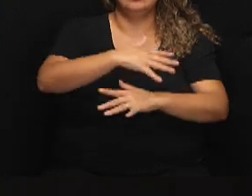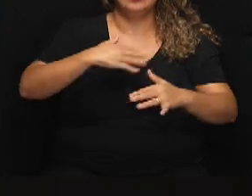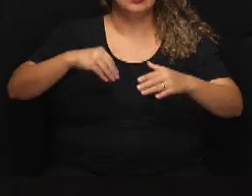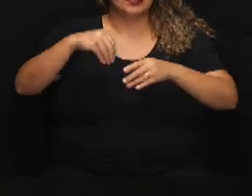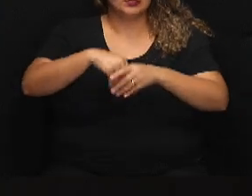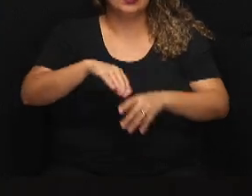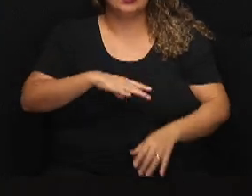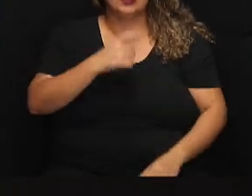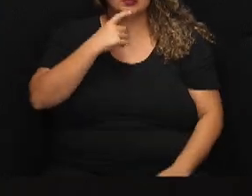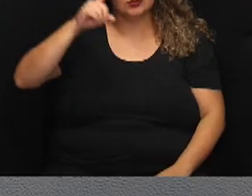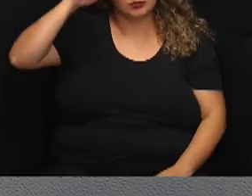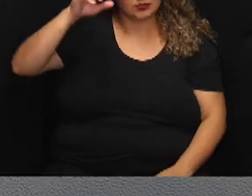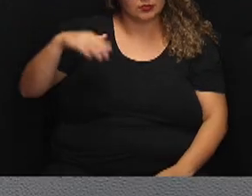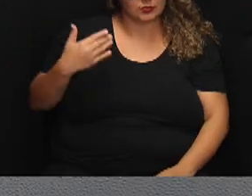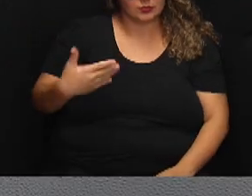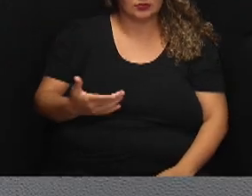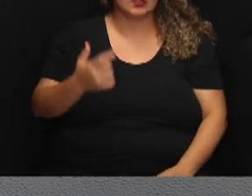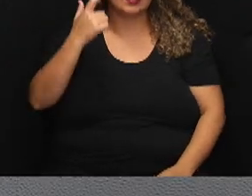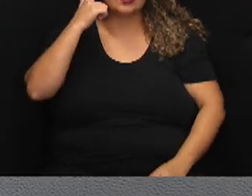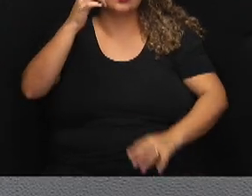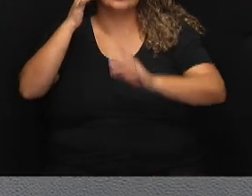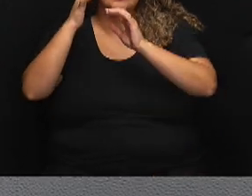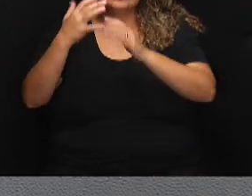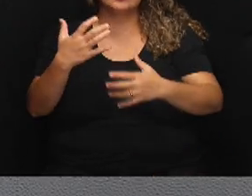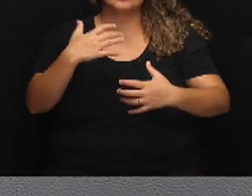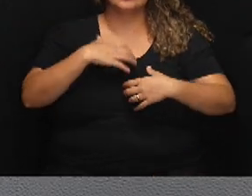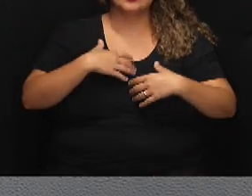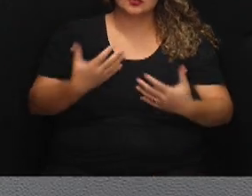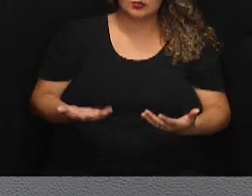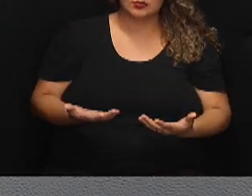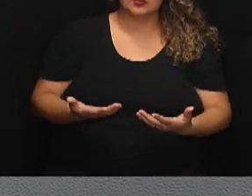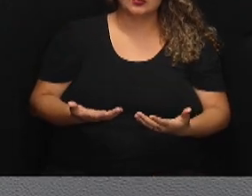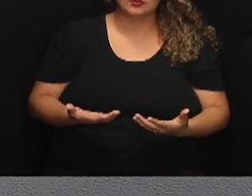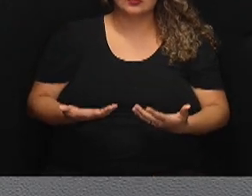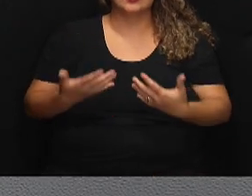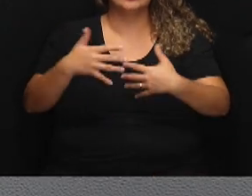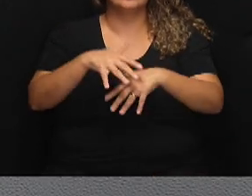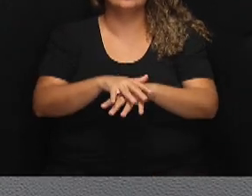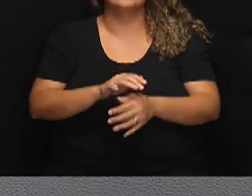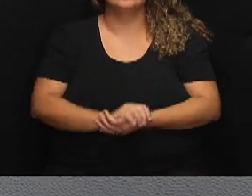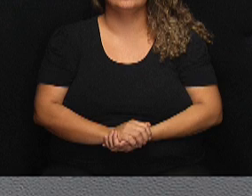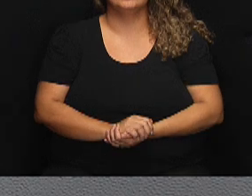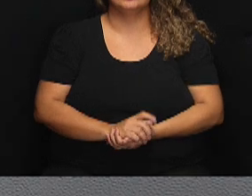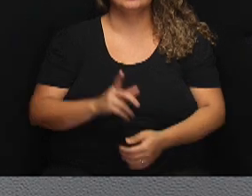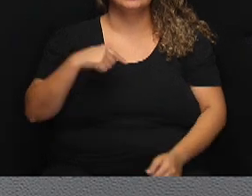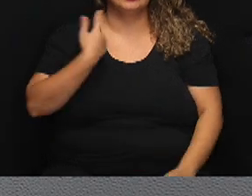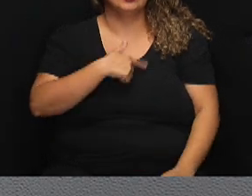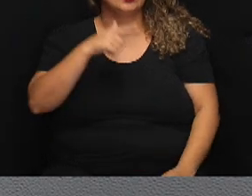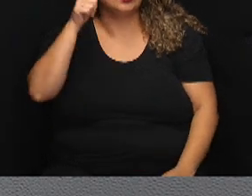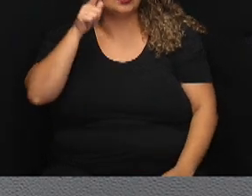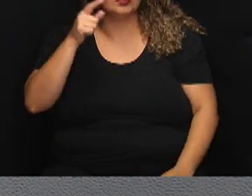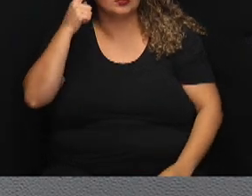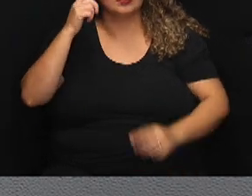município diariamente e pensar de uma maneira que seja de inclusão, que a gente consiga pensar com essa população e como que a gente